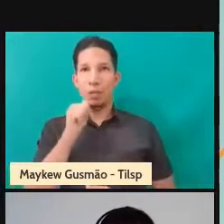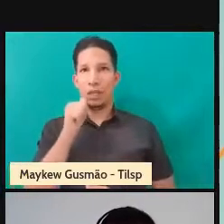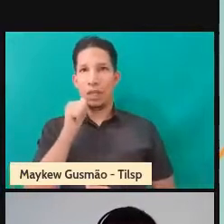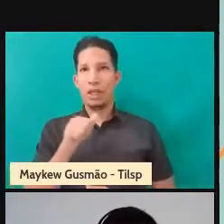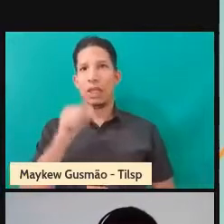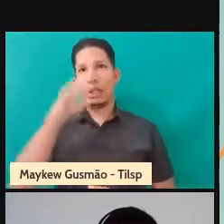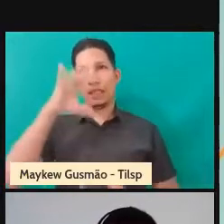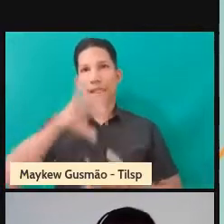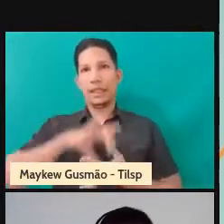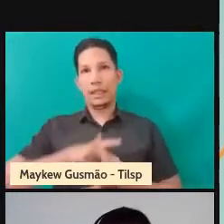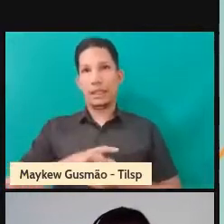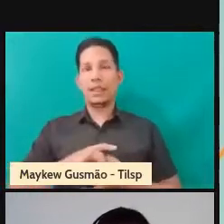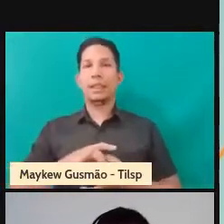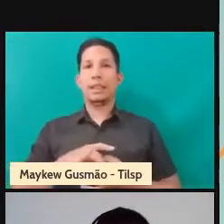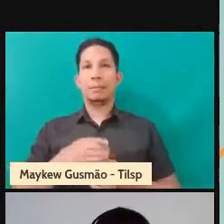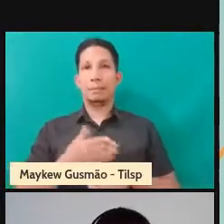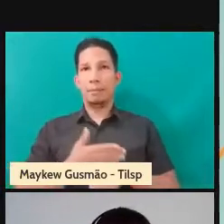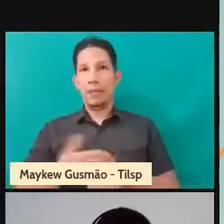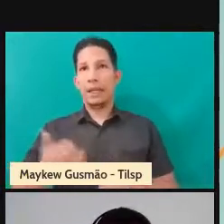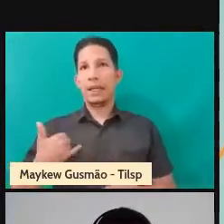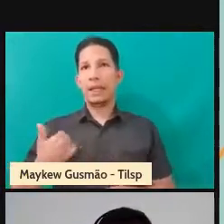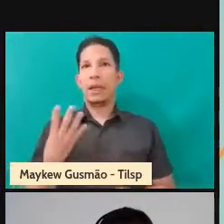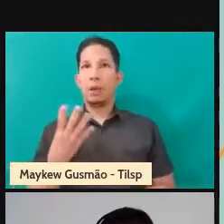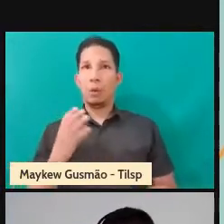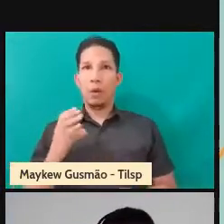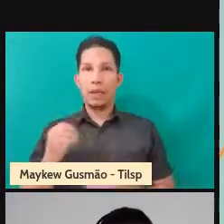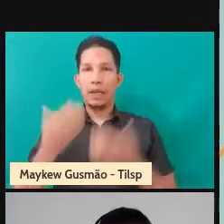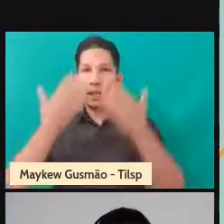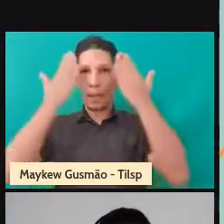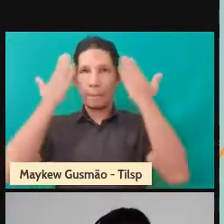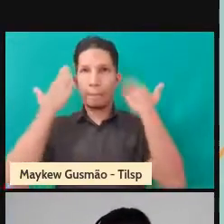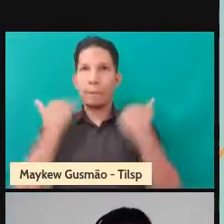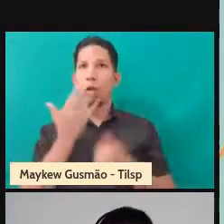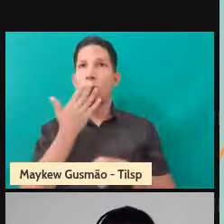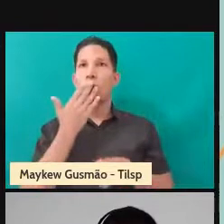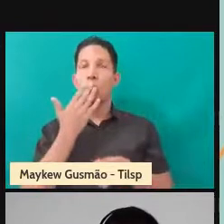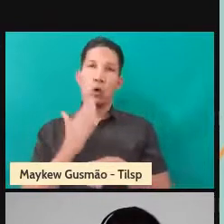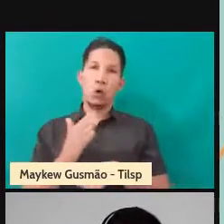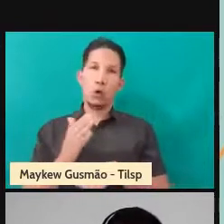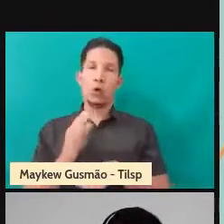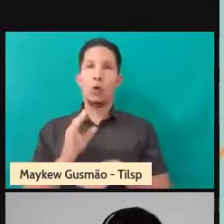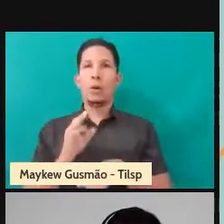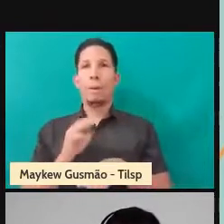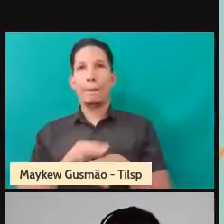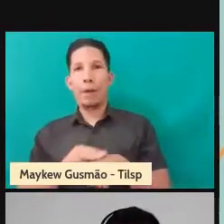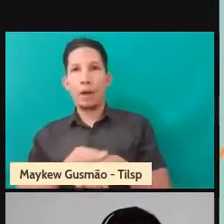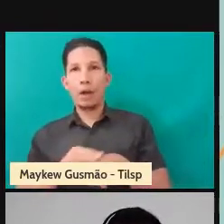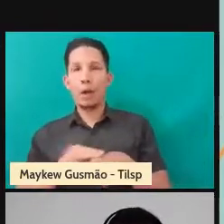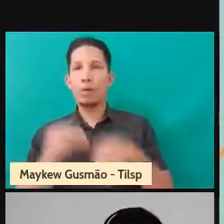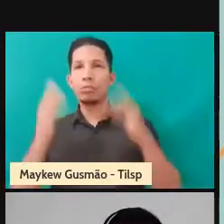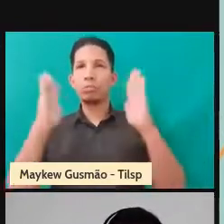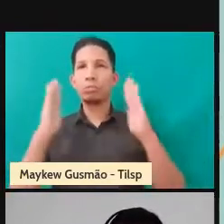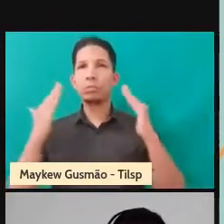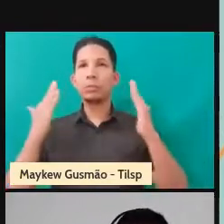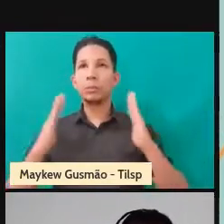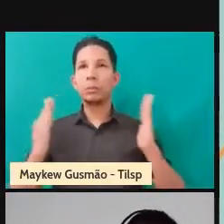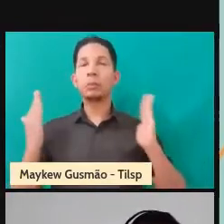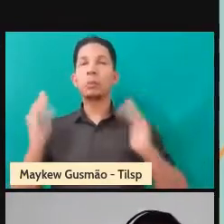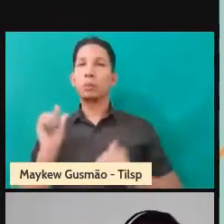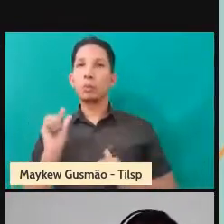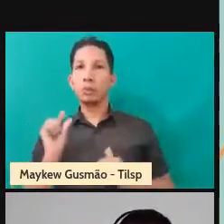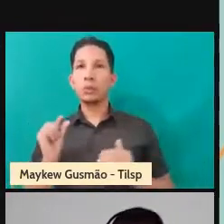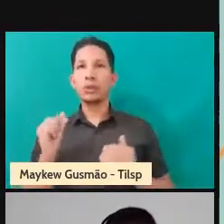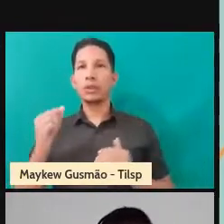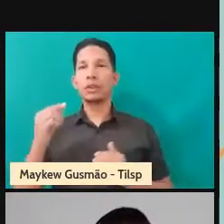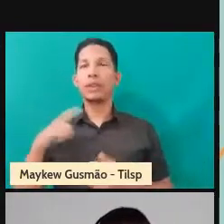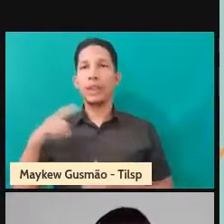40 anos, tenho cabelos castanhos, levemente ondulados, com corte com uma